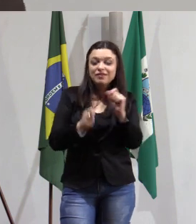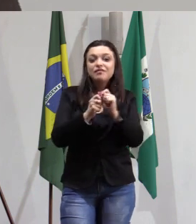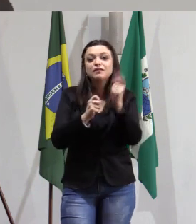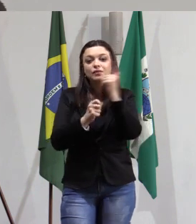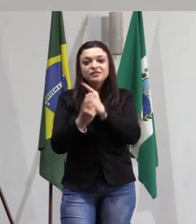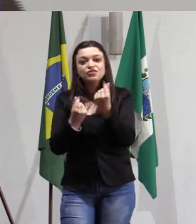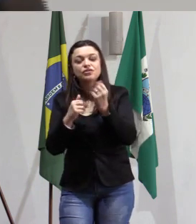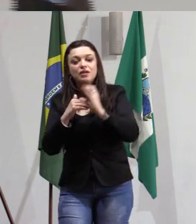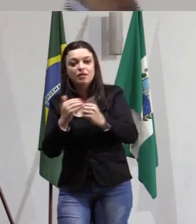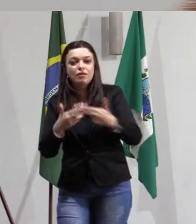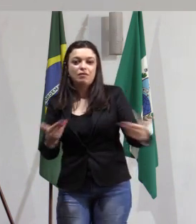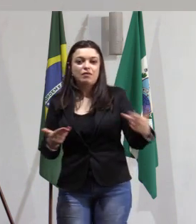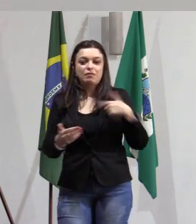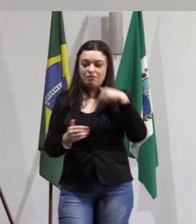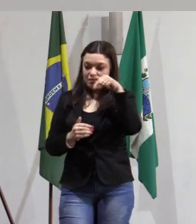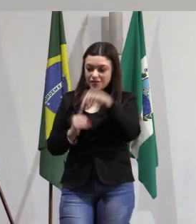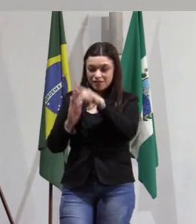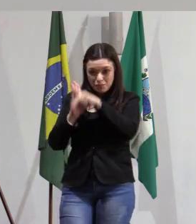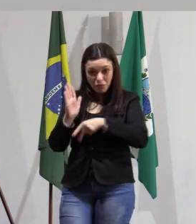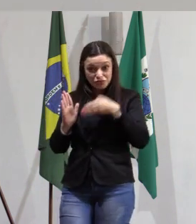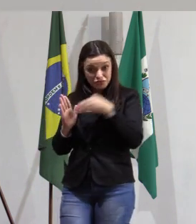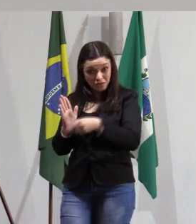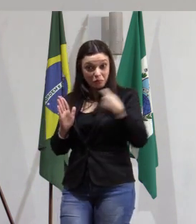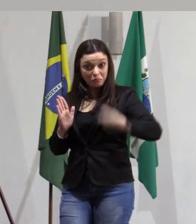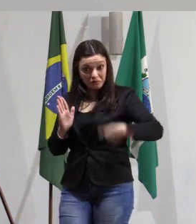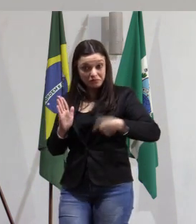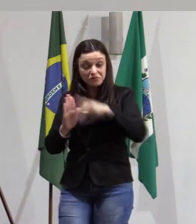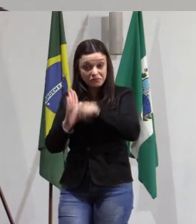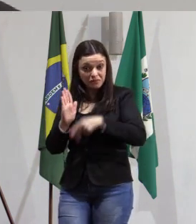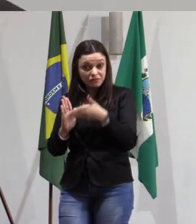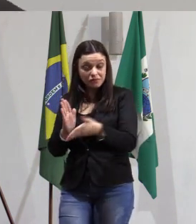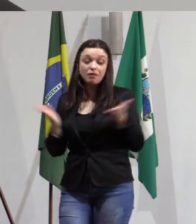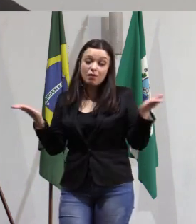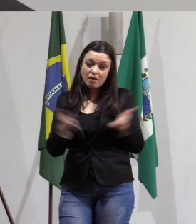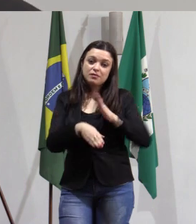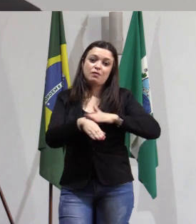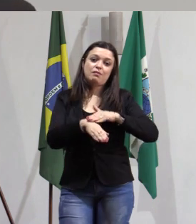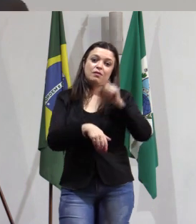resolvida assim? Essa é a questão que, enfim, se coloca para todos nós nesse momento.